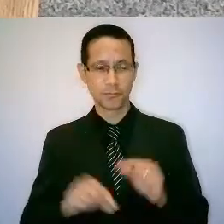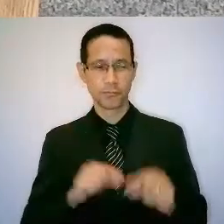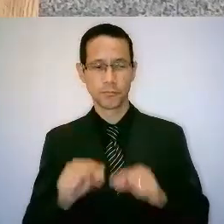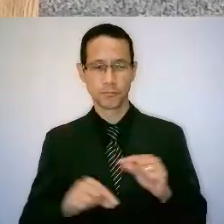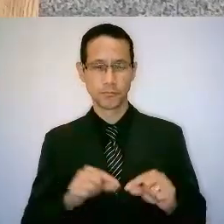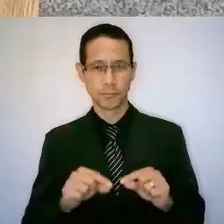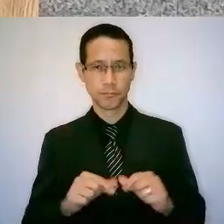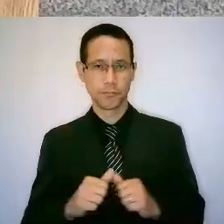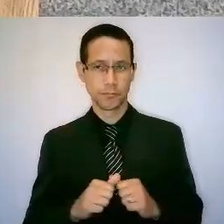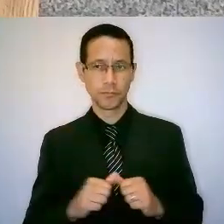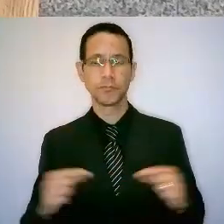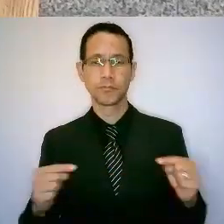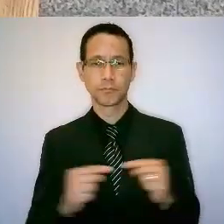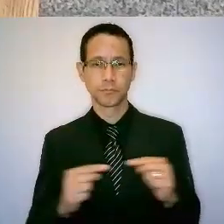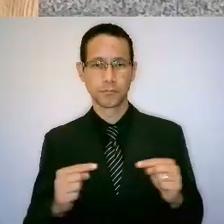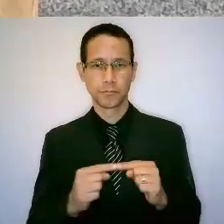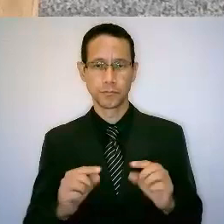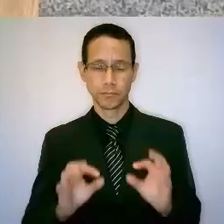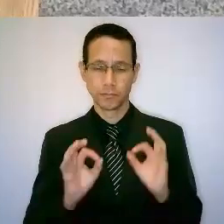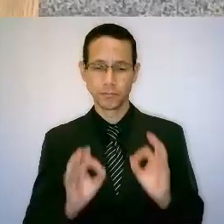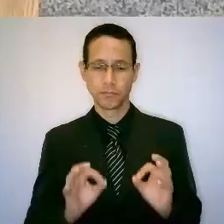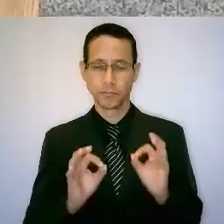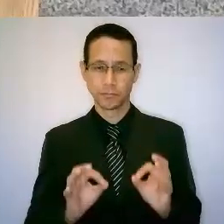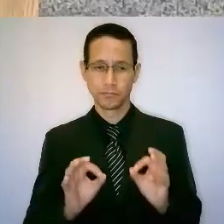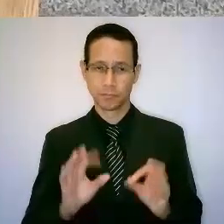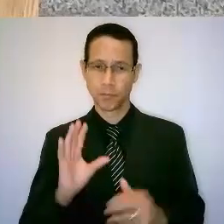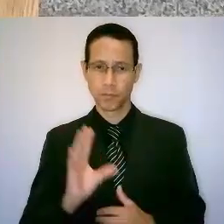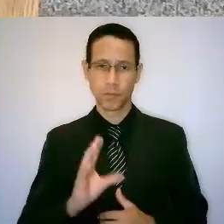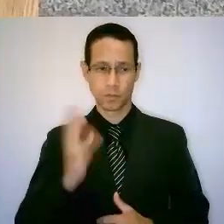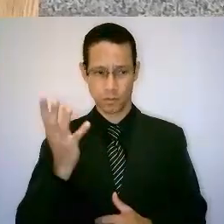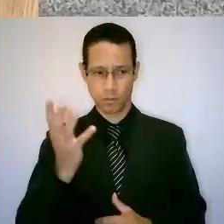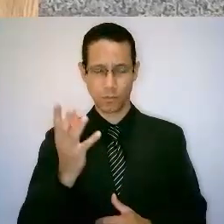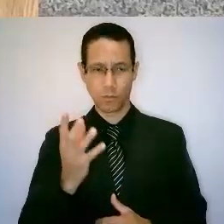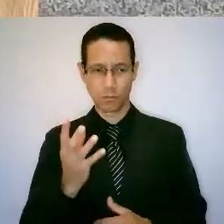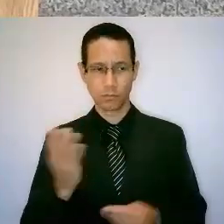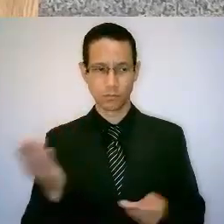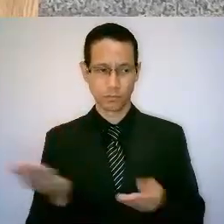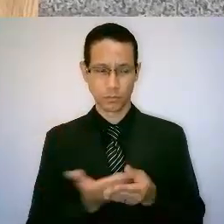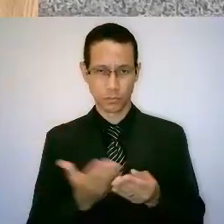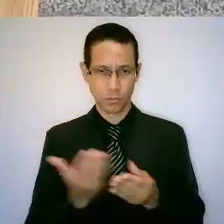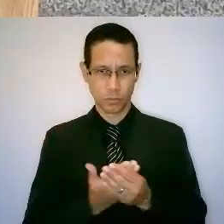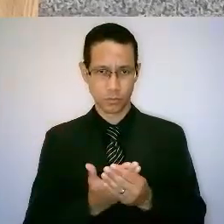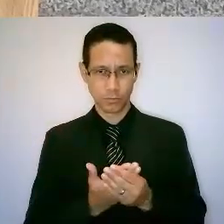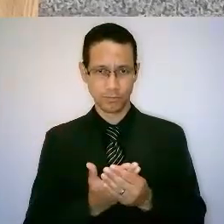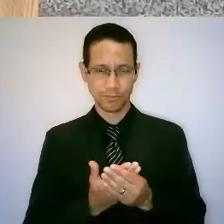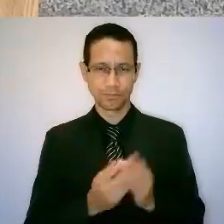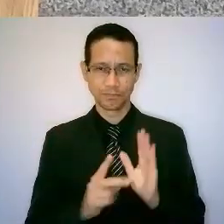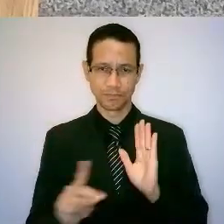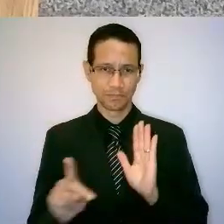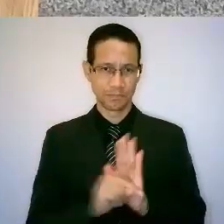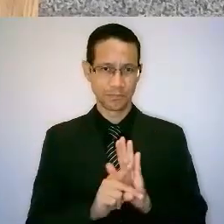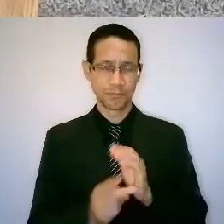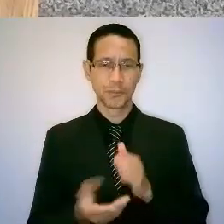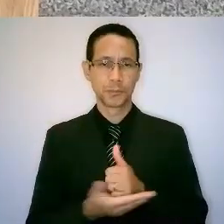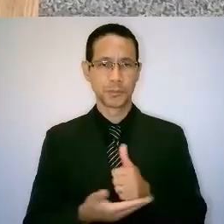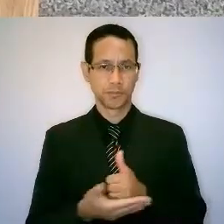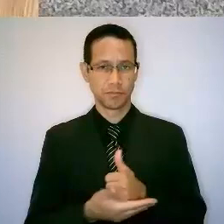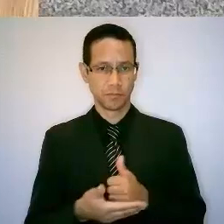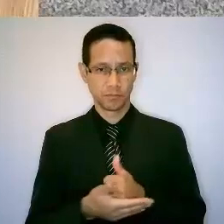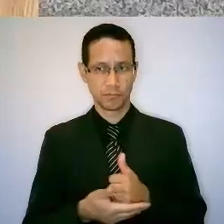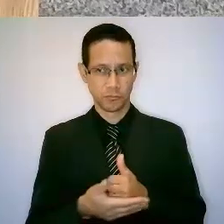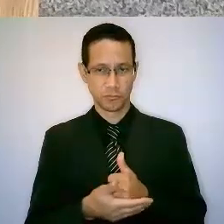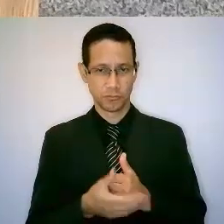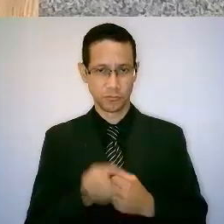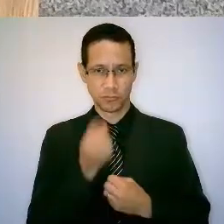estamos falando exatamente de uma situação de um processo que é o único exclusivamente baseado nestes